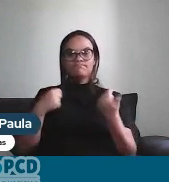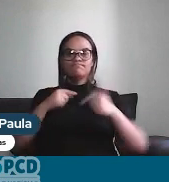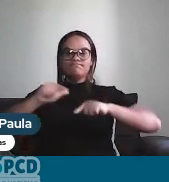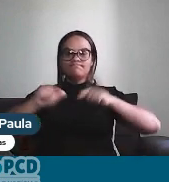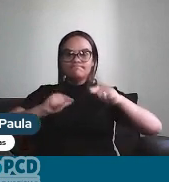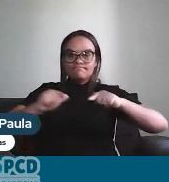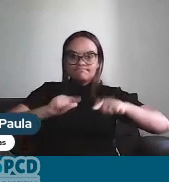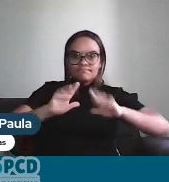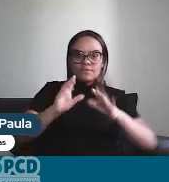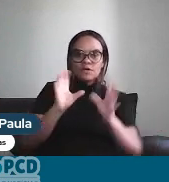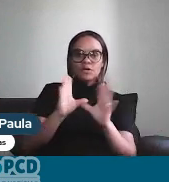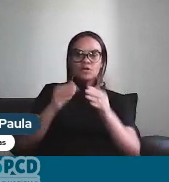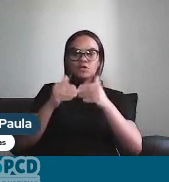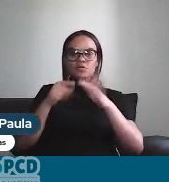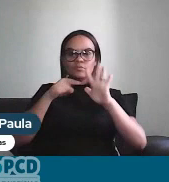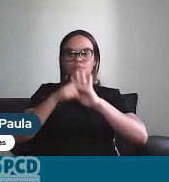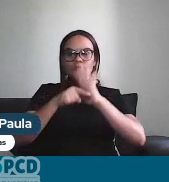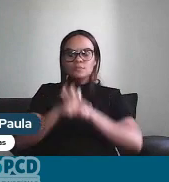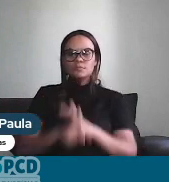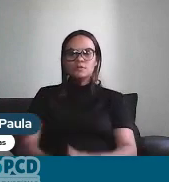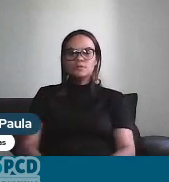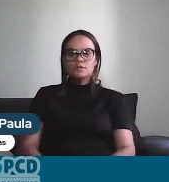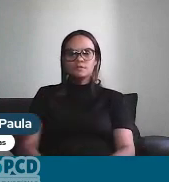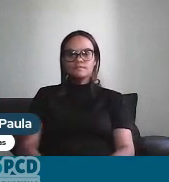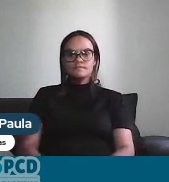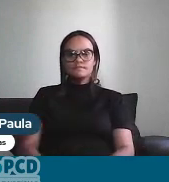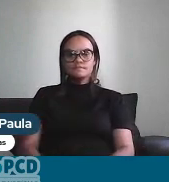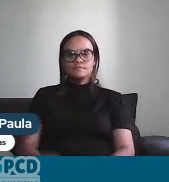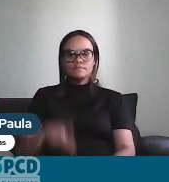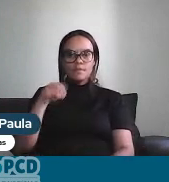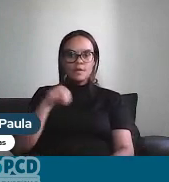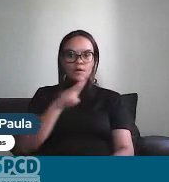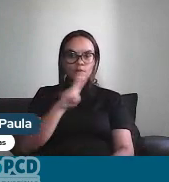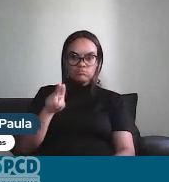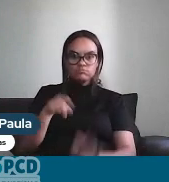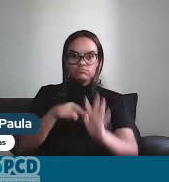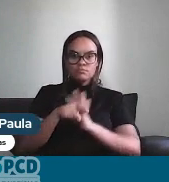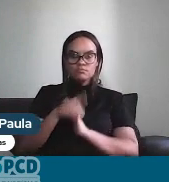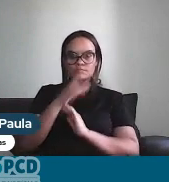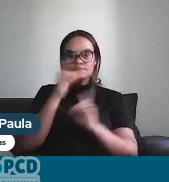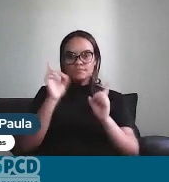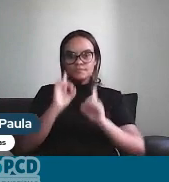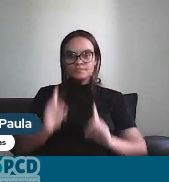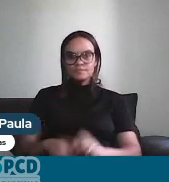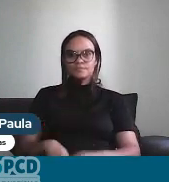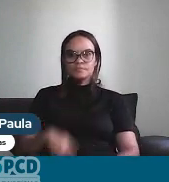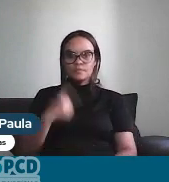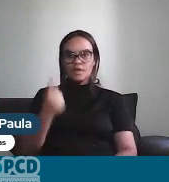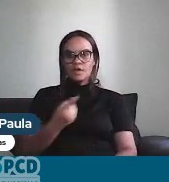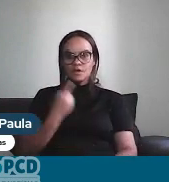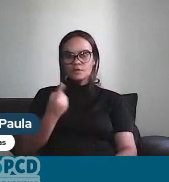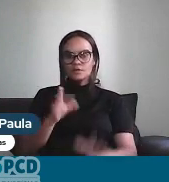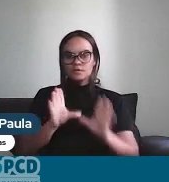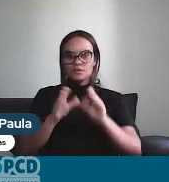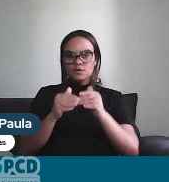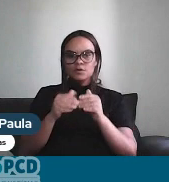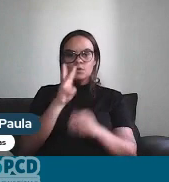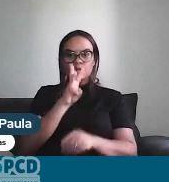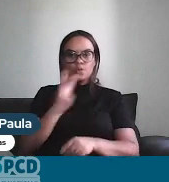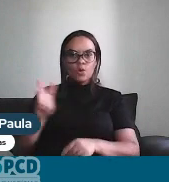pelo Grupo de Estatística da ONU sobre deficiência, que nós chamamos de Grupo de